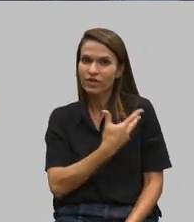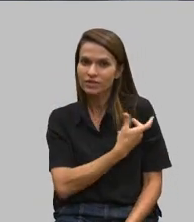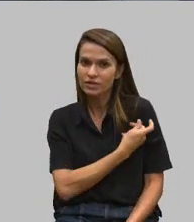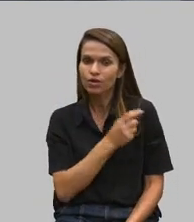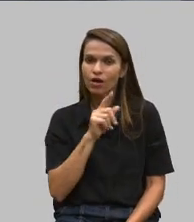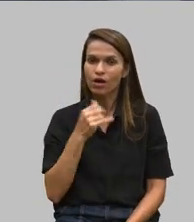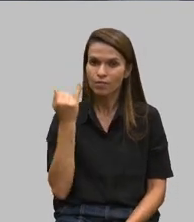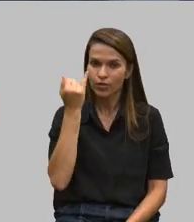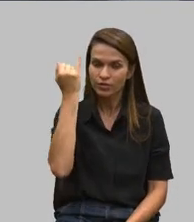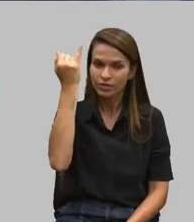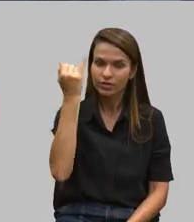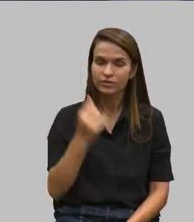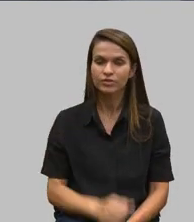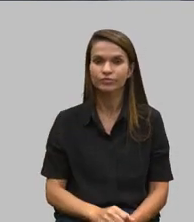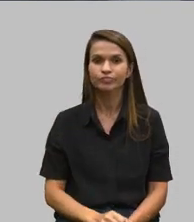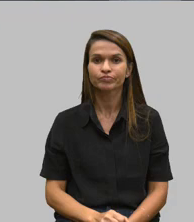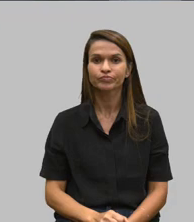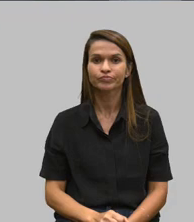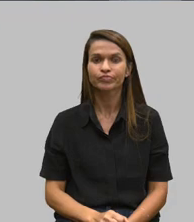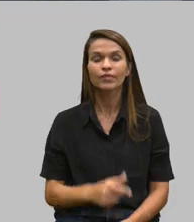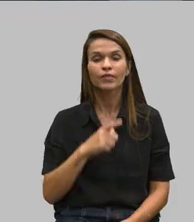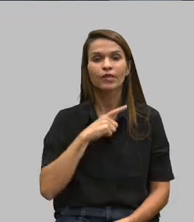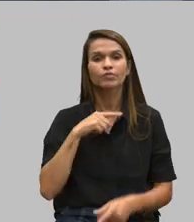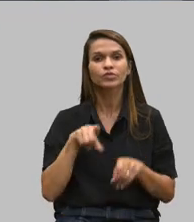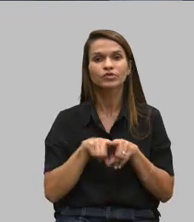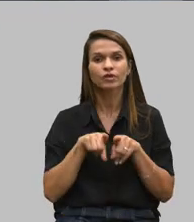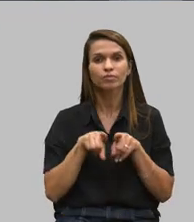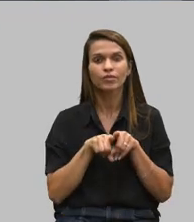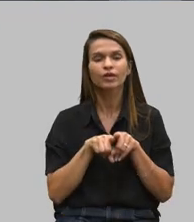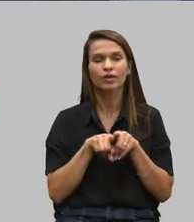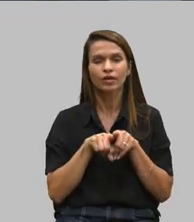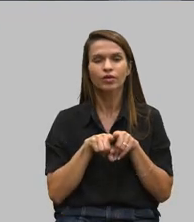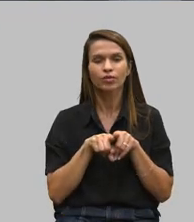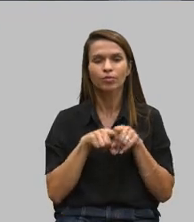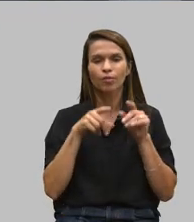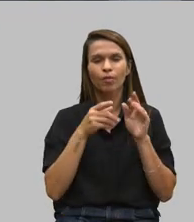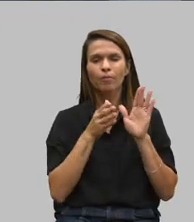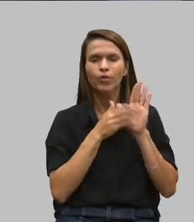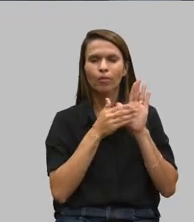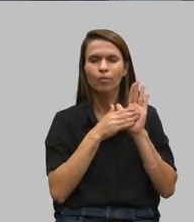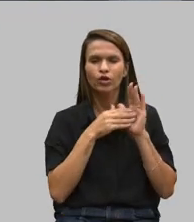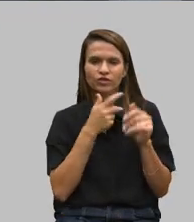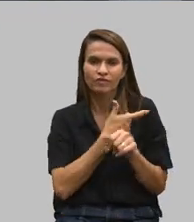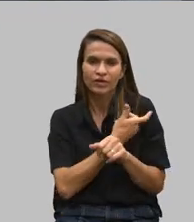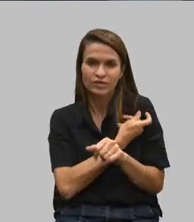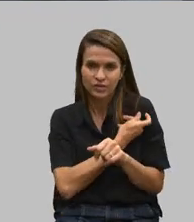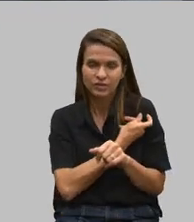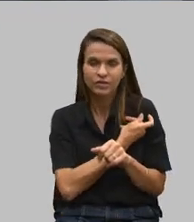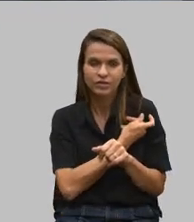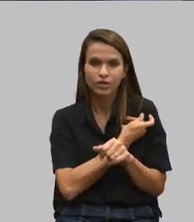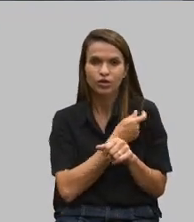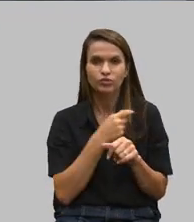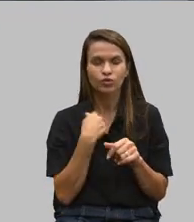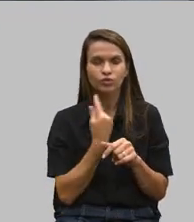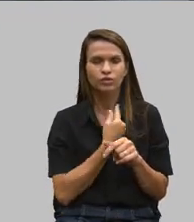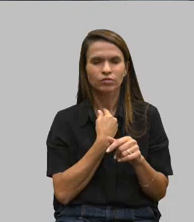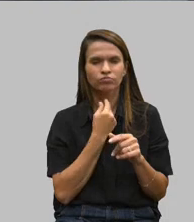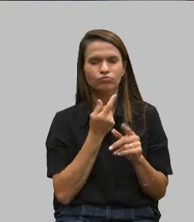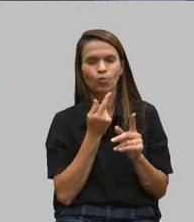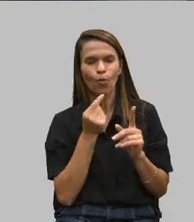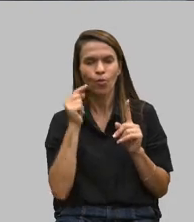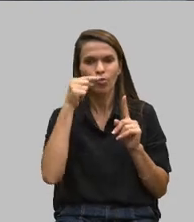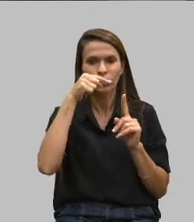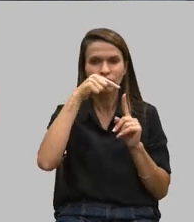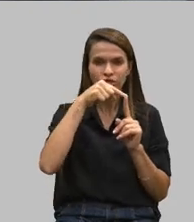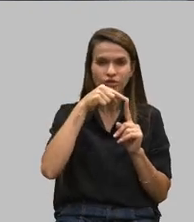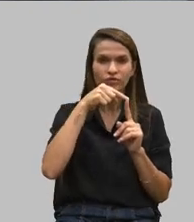também de de vacinação de imunização que a gente tem uma meta audaciosa de ter o maior nível vacinal da nossa